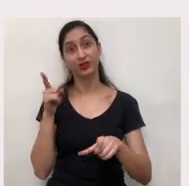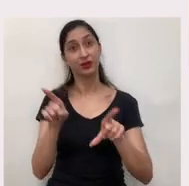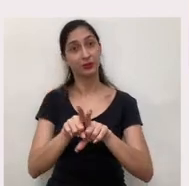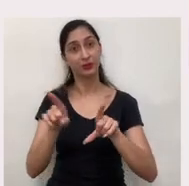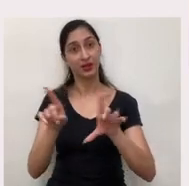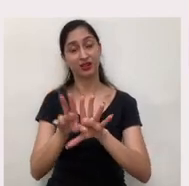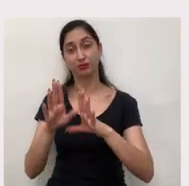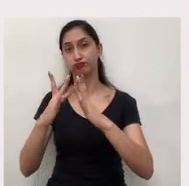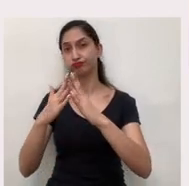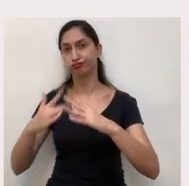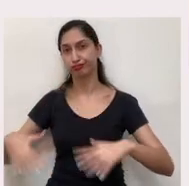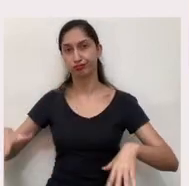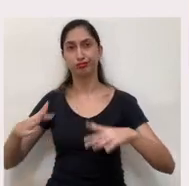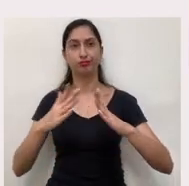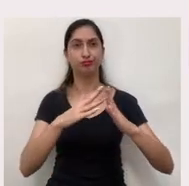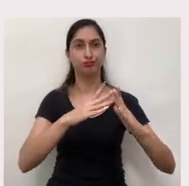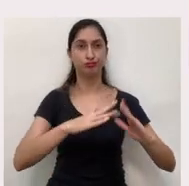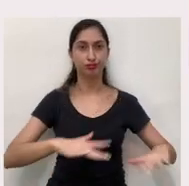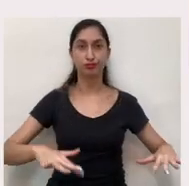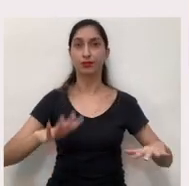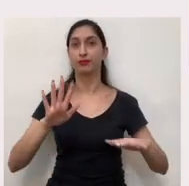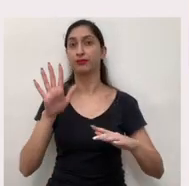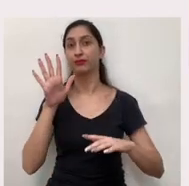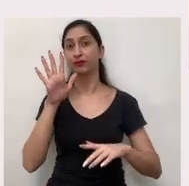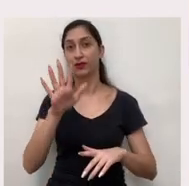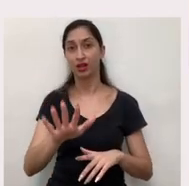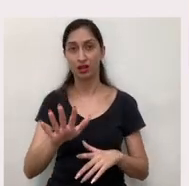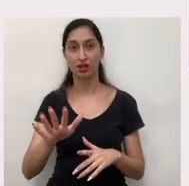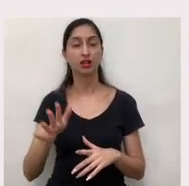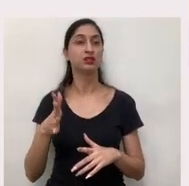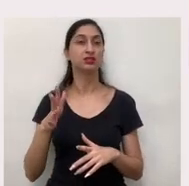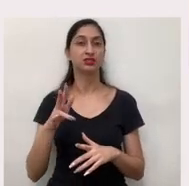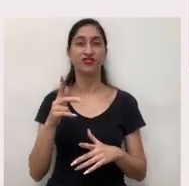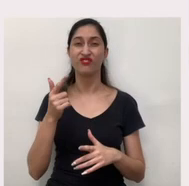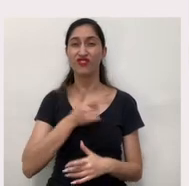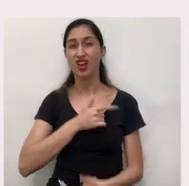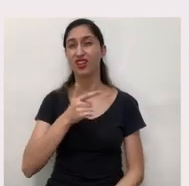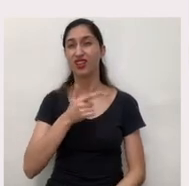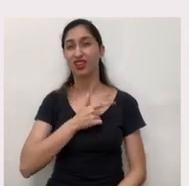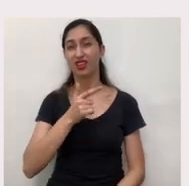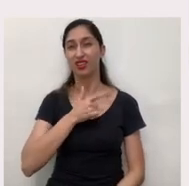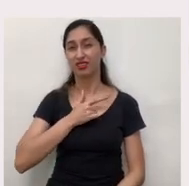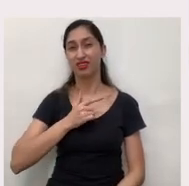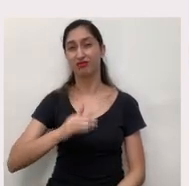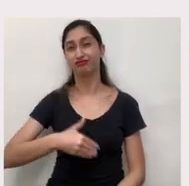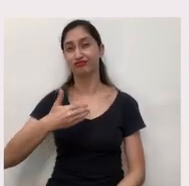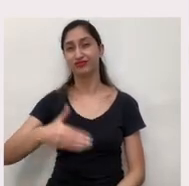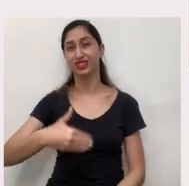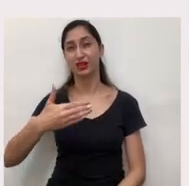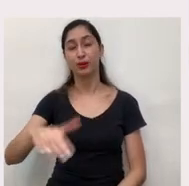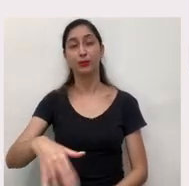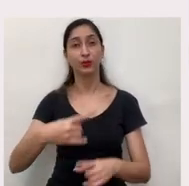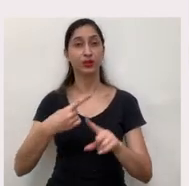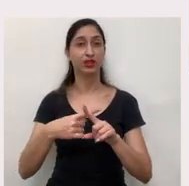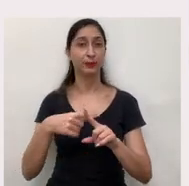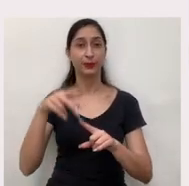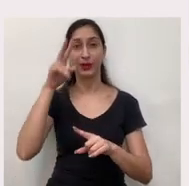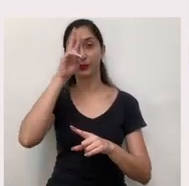de demolição, mas enfim, né, uma cidade que vai se enfeiando também, porque vai